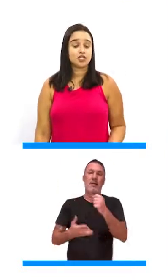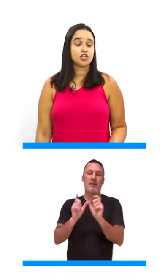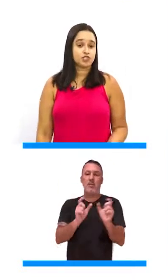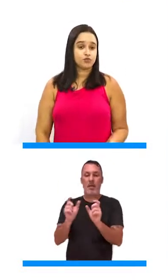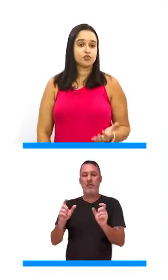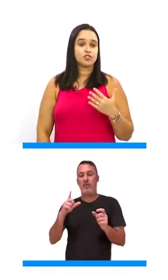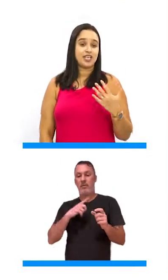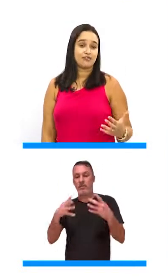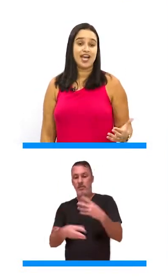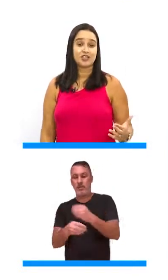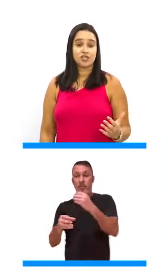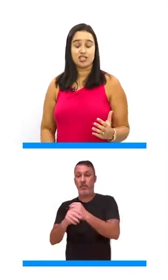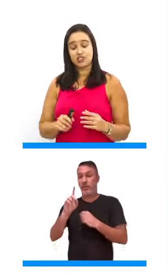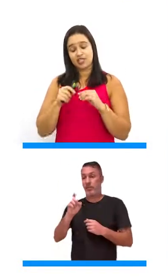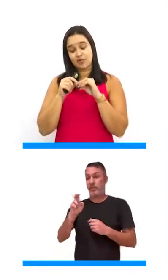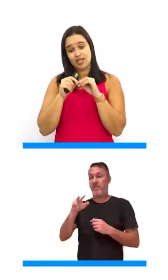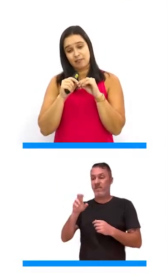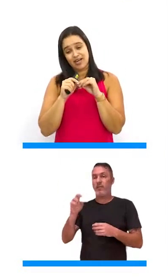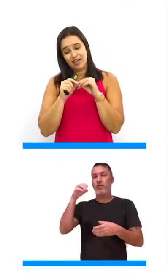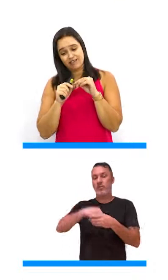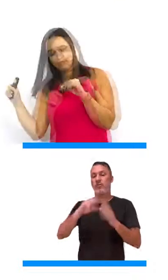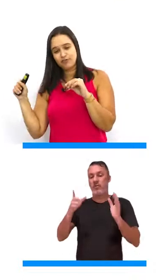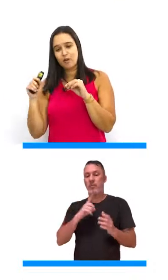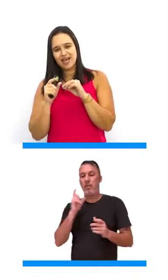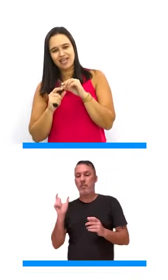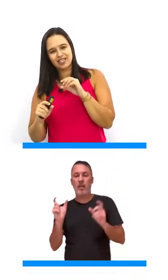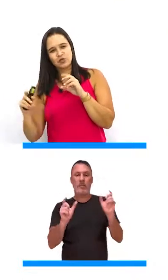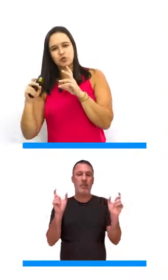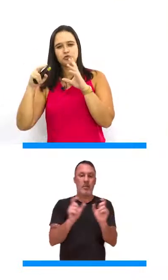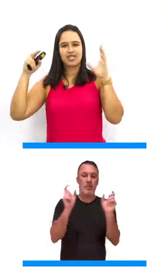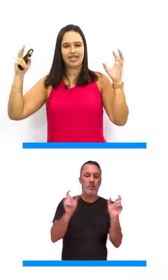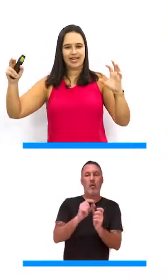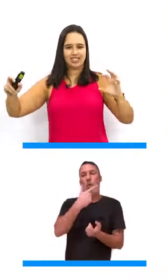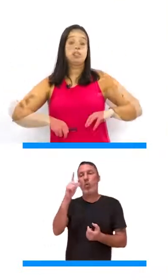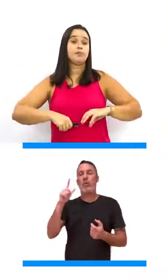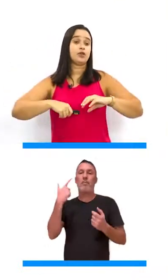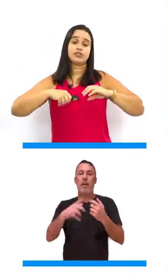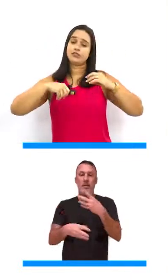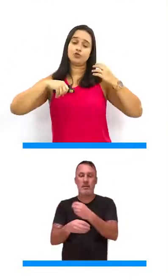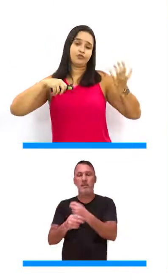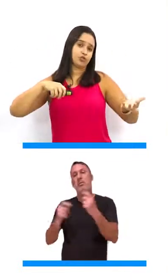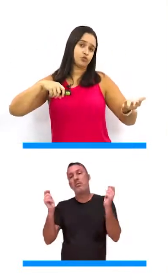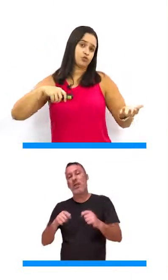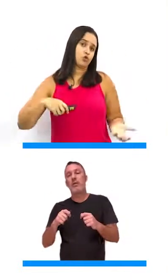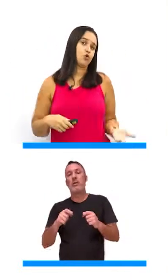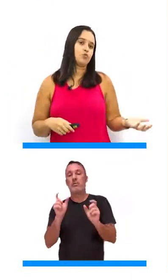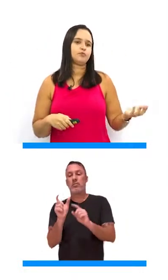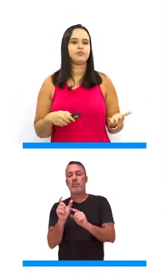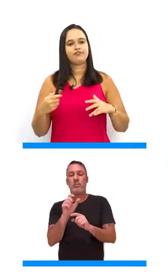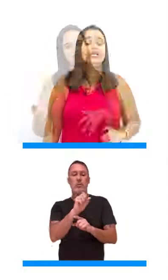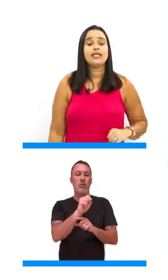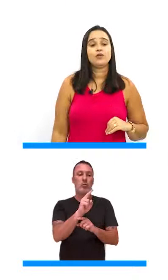os adjetivos derivados, a gente já tem o quê? A palavra formada ali, outros acréscimos, que podem ser sufixos